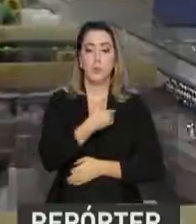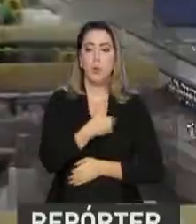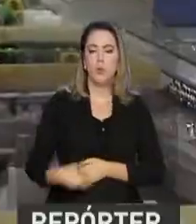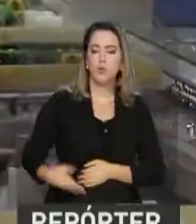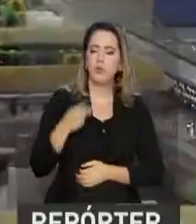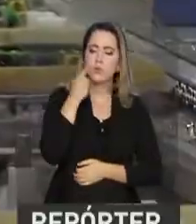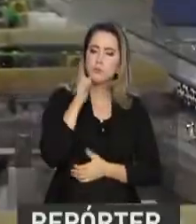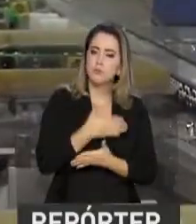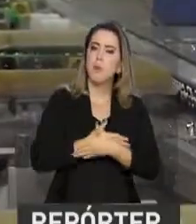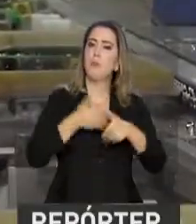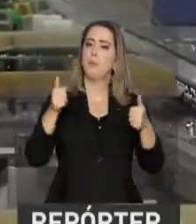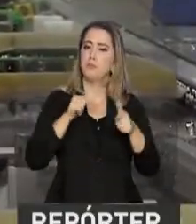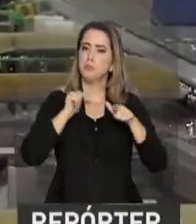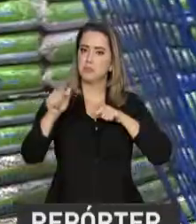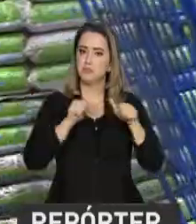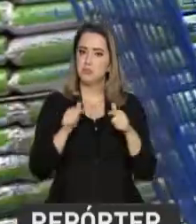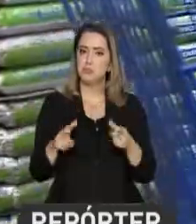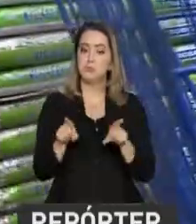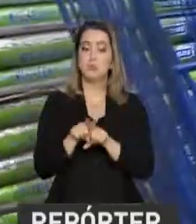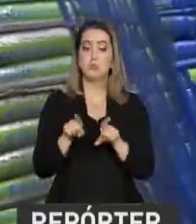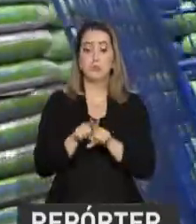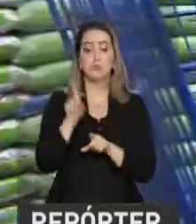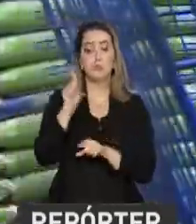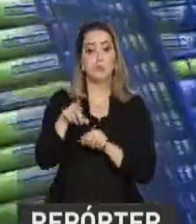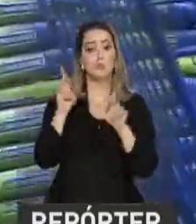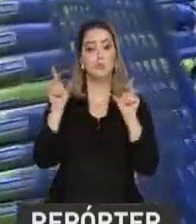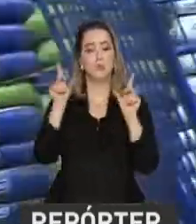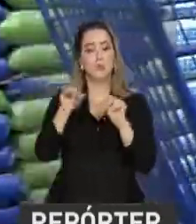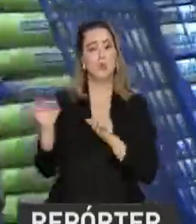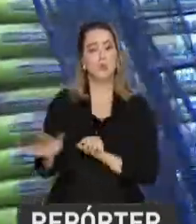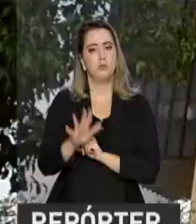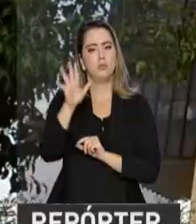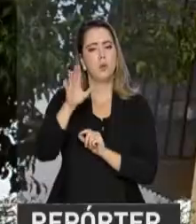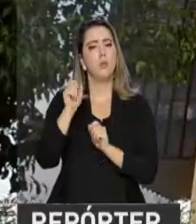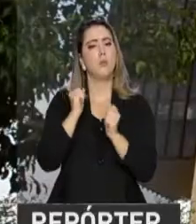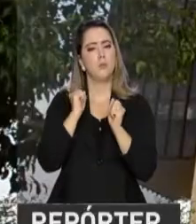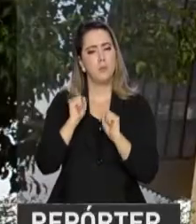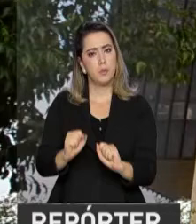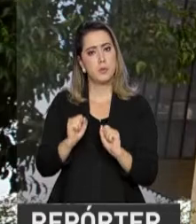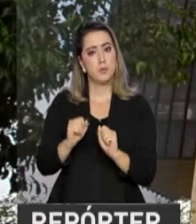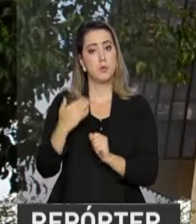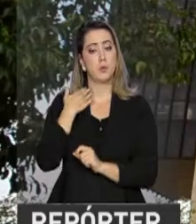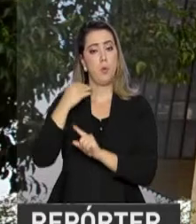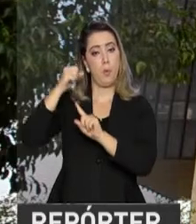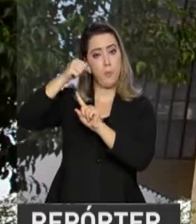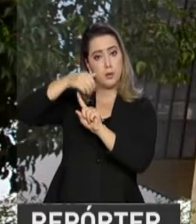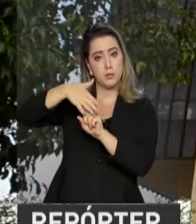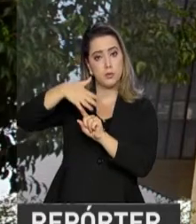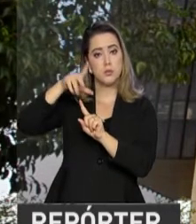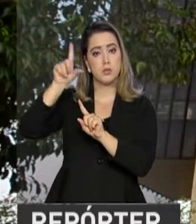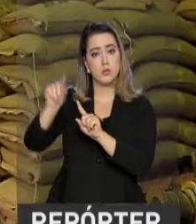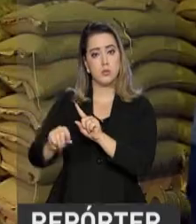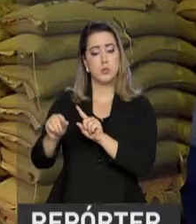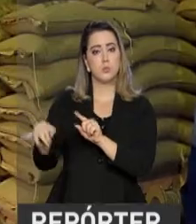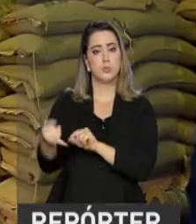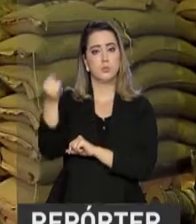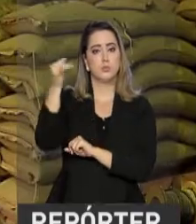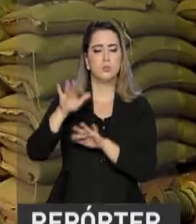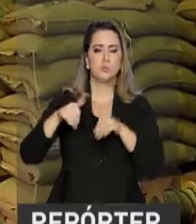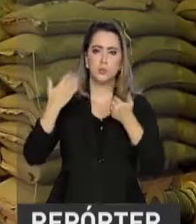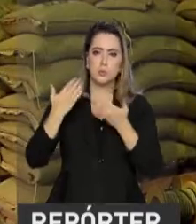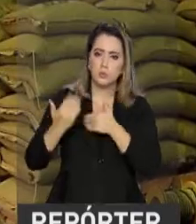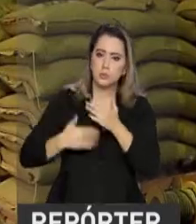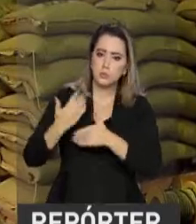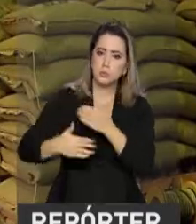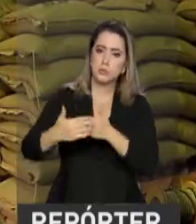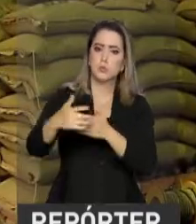melhoria no mercado de trabalho além da queda da inflação que permite ao banco central reduzir os juros e para manter